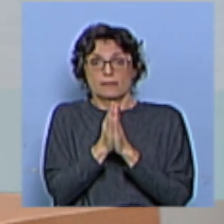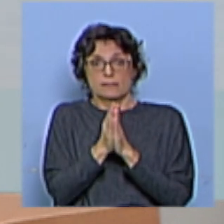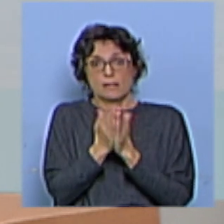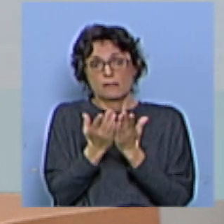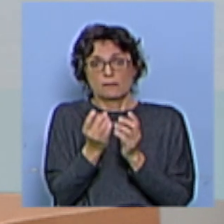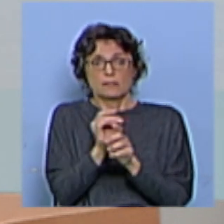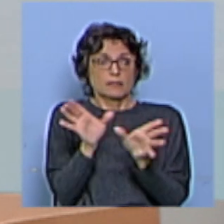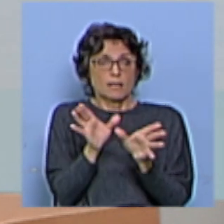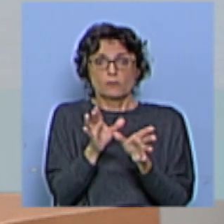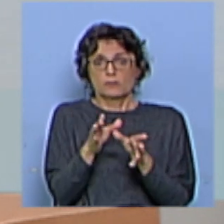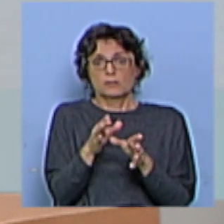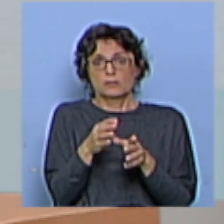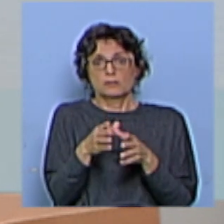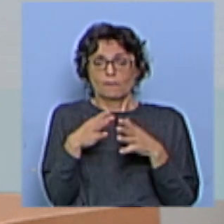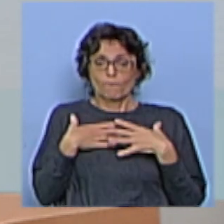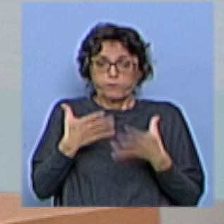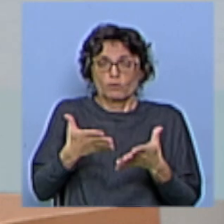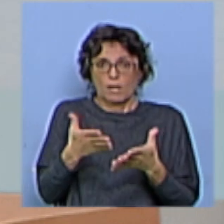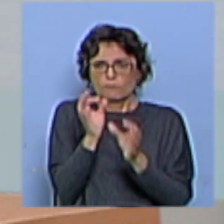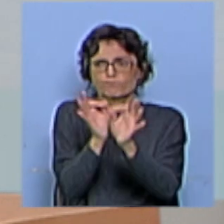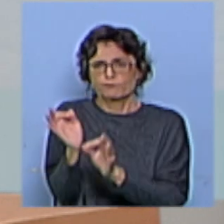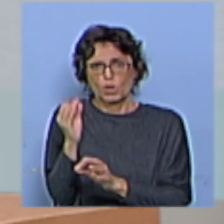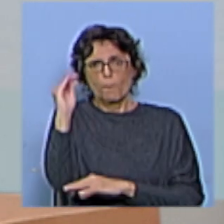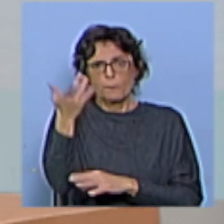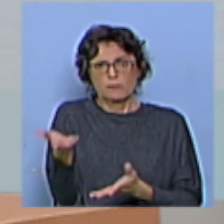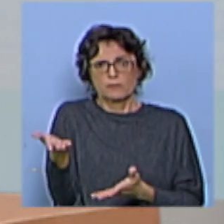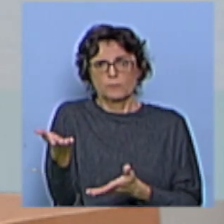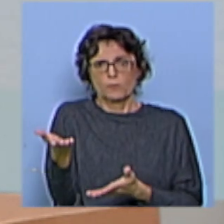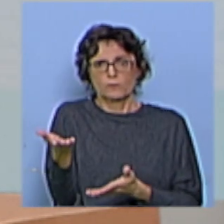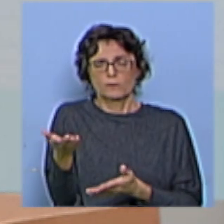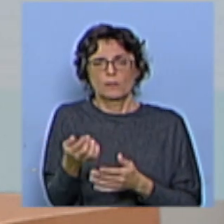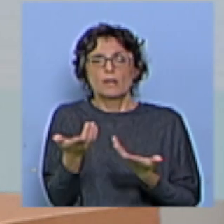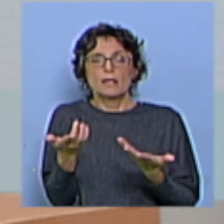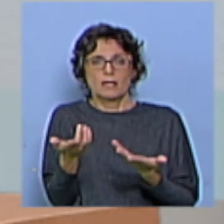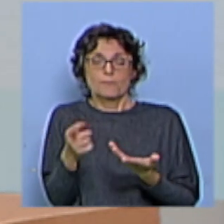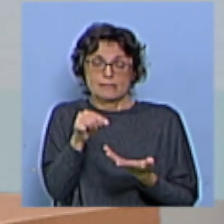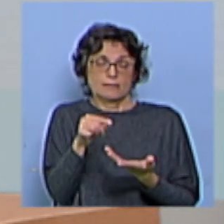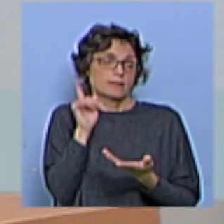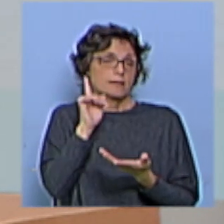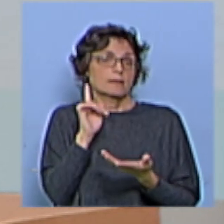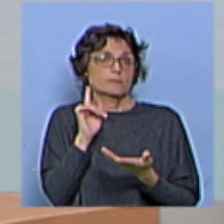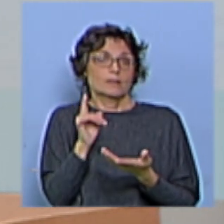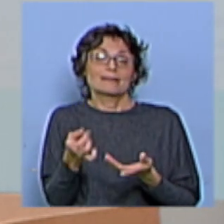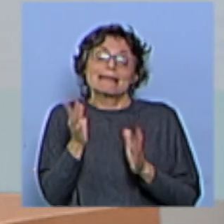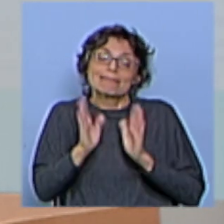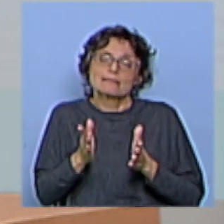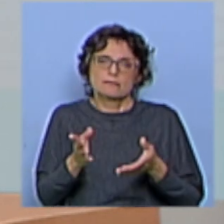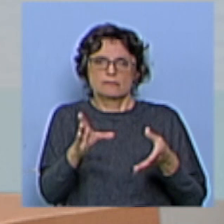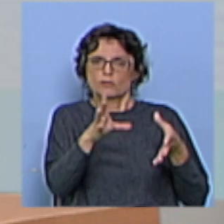património e as outras instituições culturais, naturalmente, que também têm. E, portanto, há todo um conjunto de articulações que podem continuar a